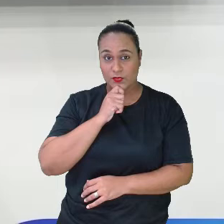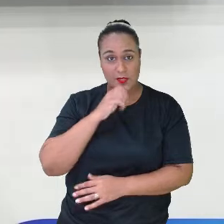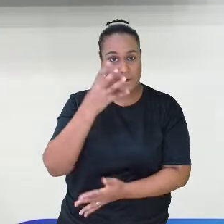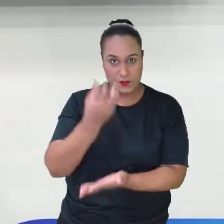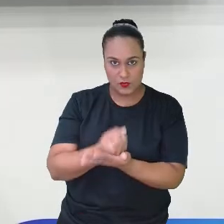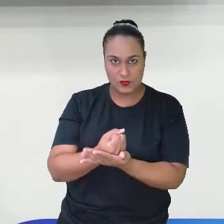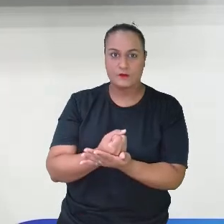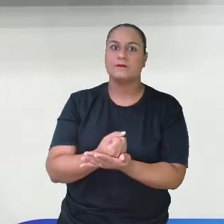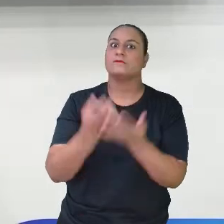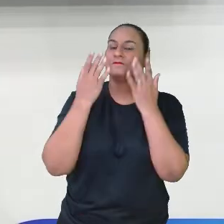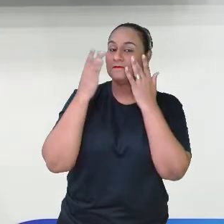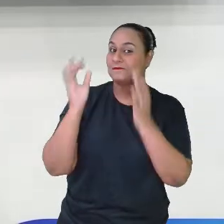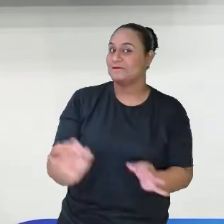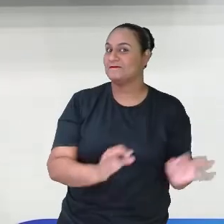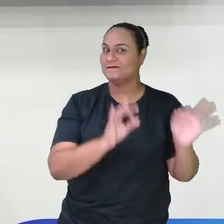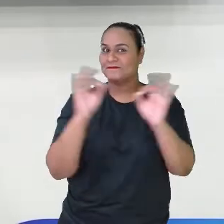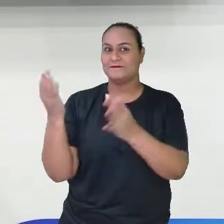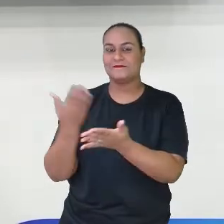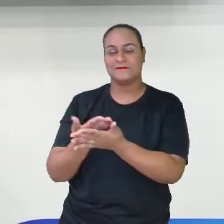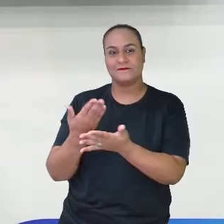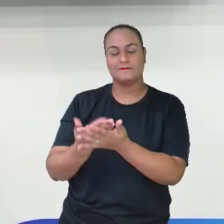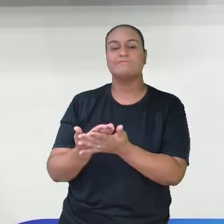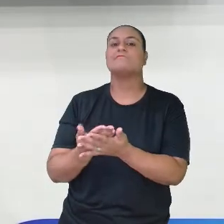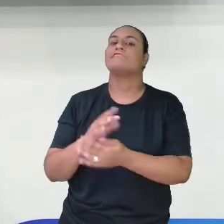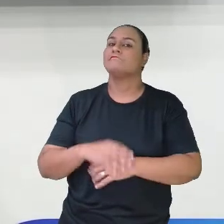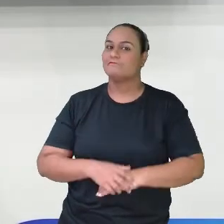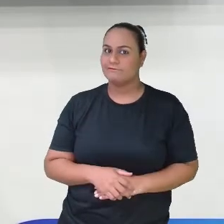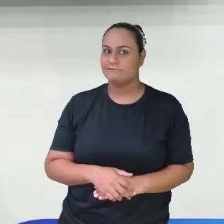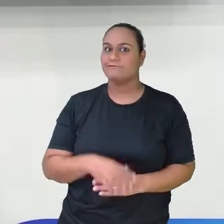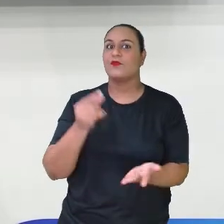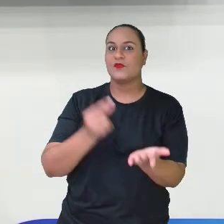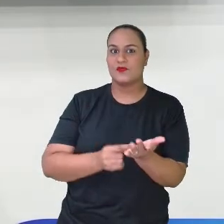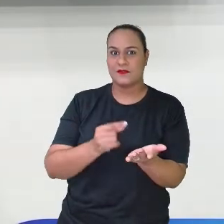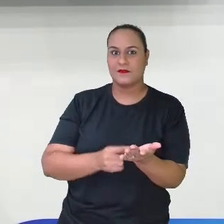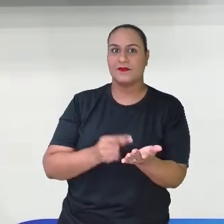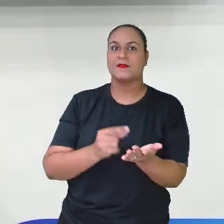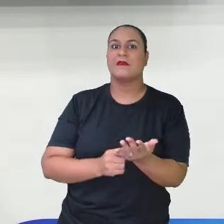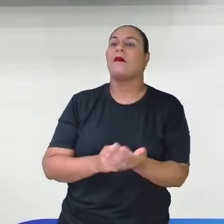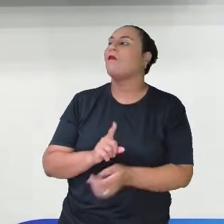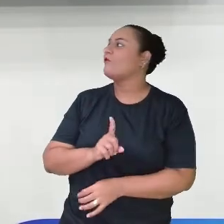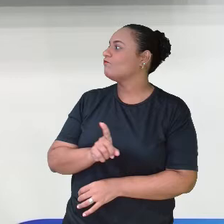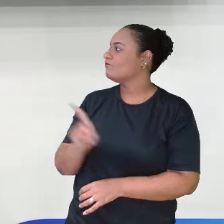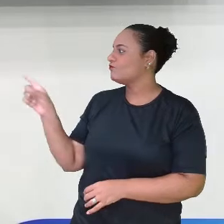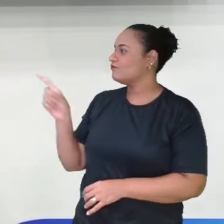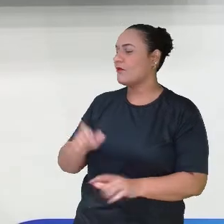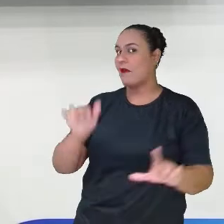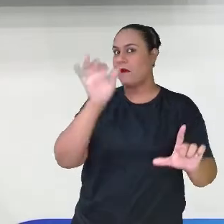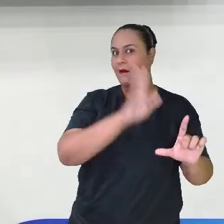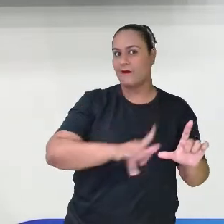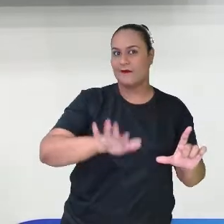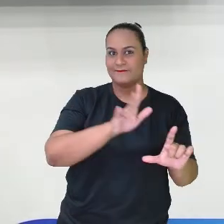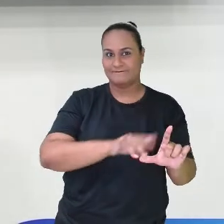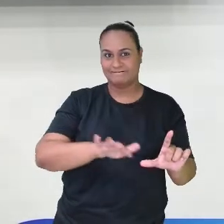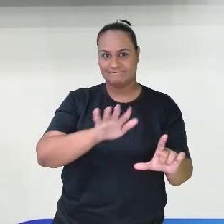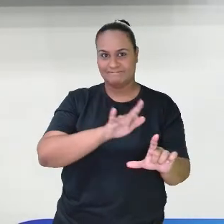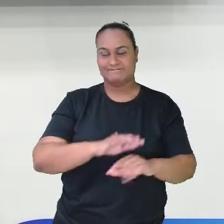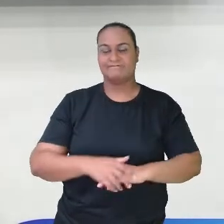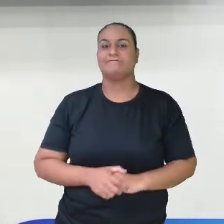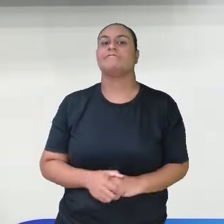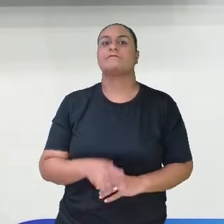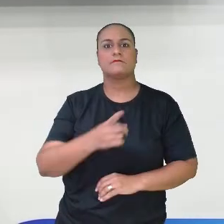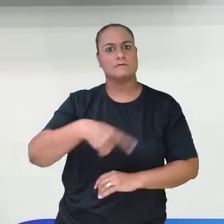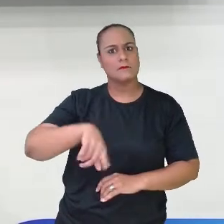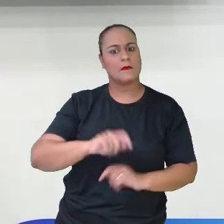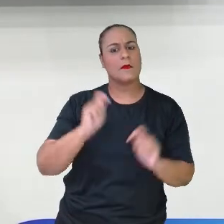para assistir a aula. O aplicativo está aqui na tela e vocês